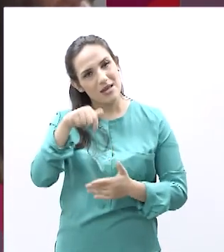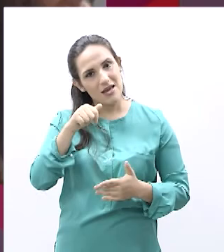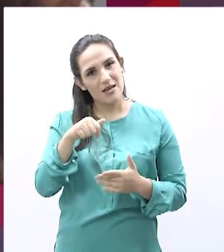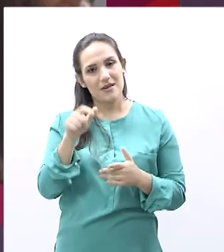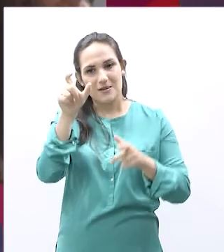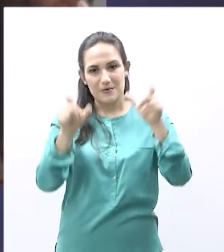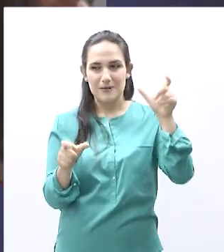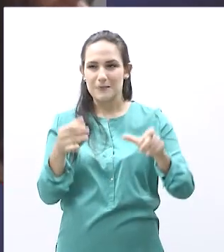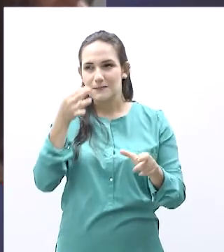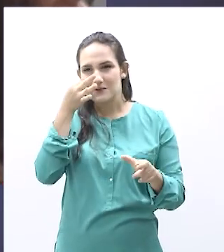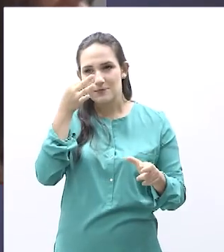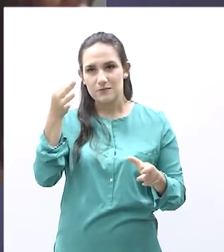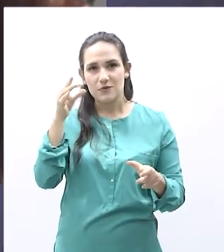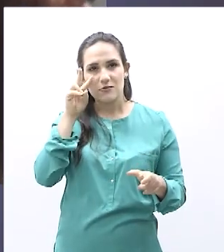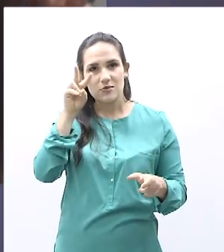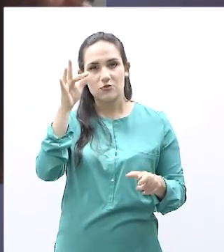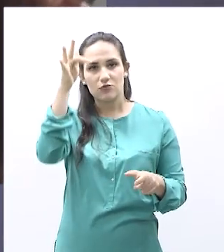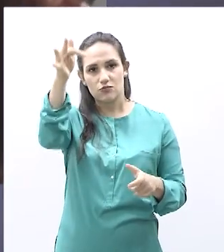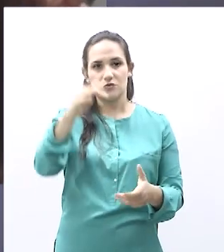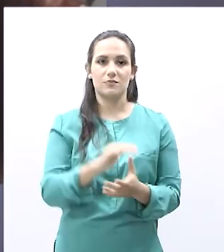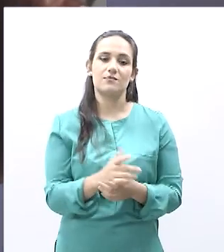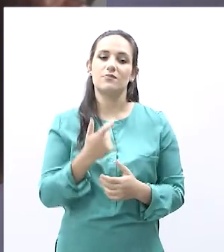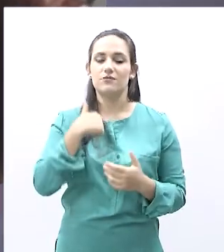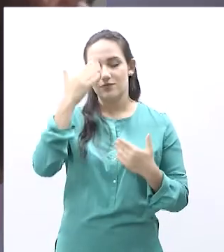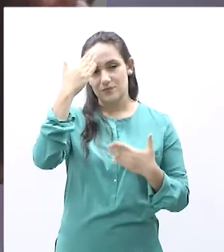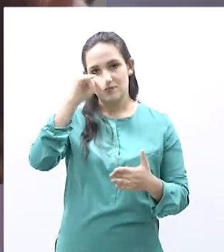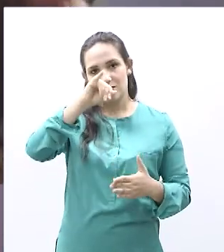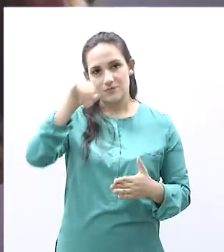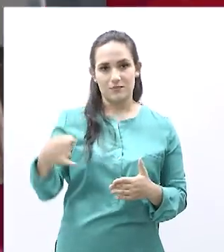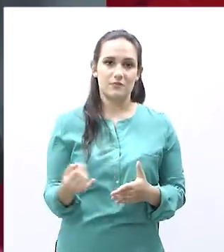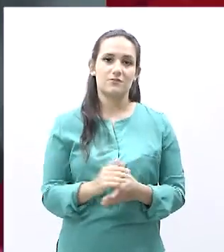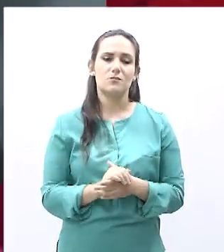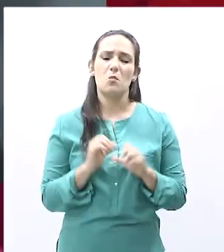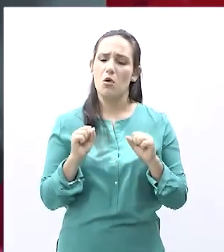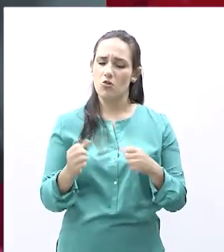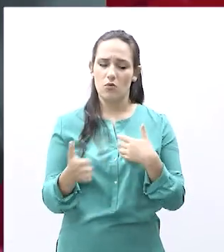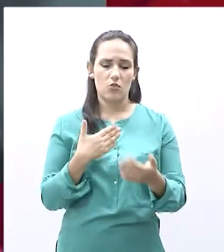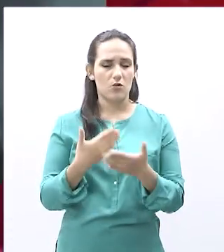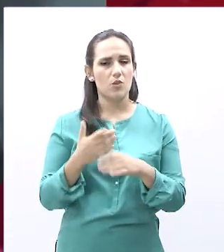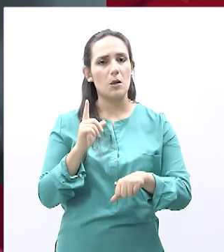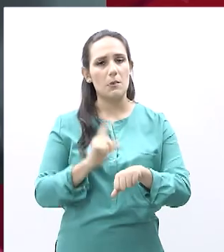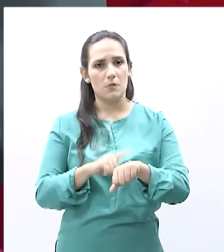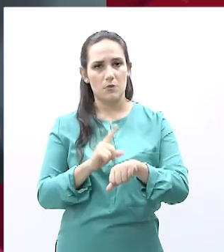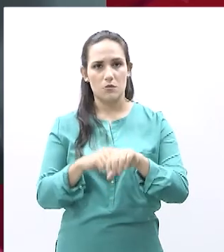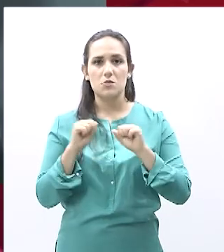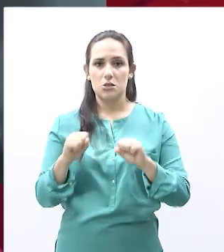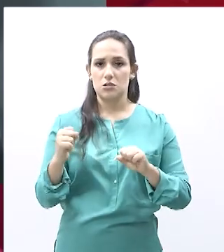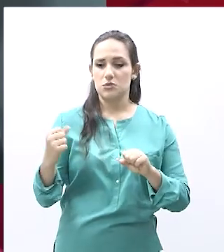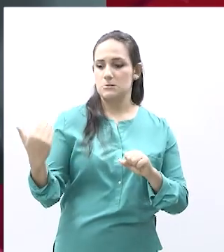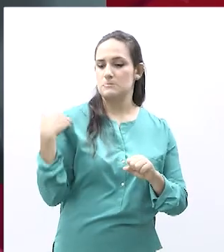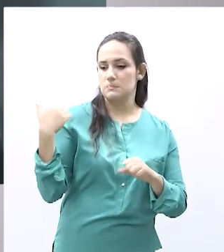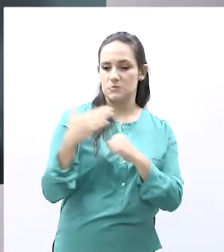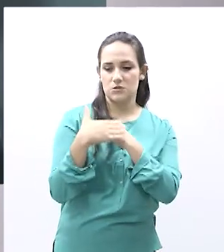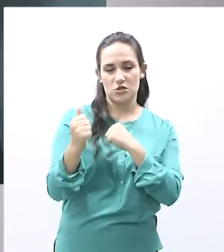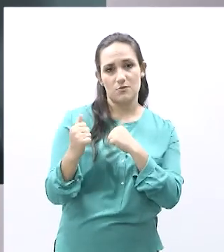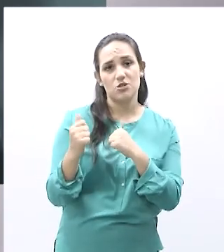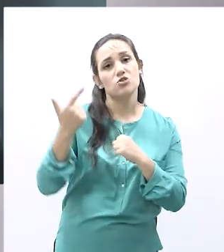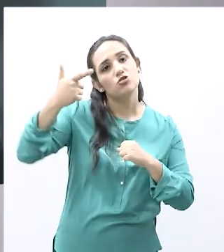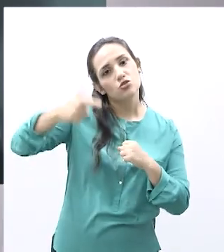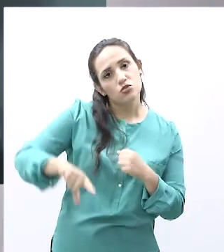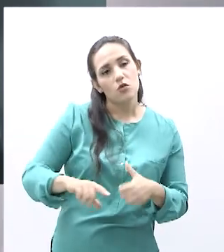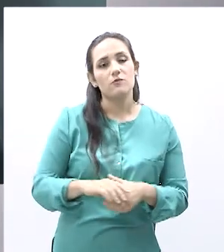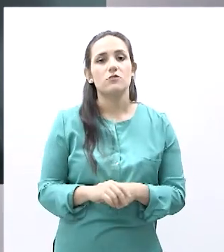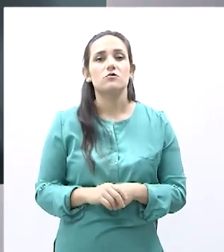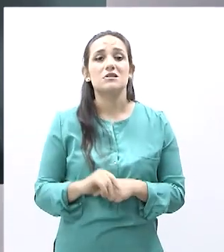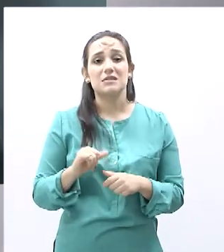aqui ao Perspectiva. Eu que agradeço a oportunidade, Lívia, e me ponho à disposição no momento que você